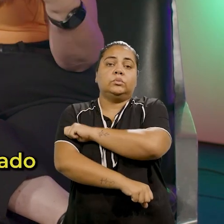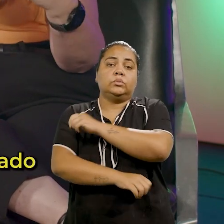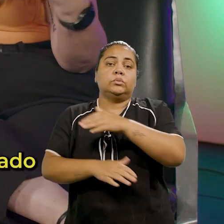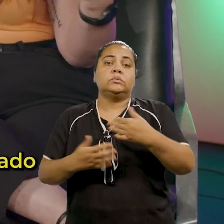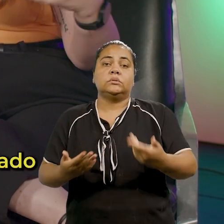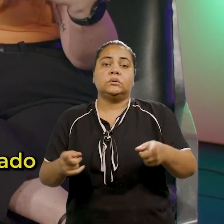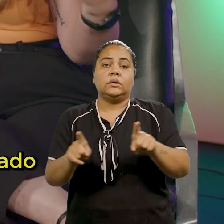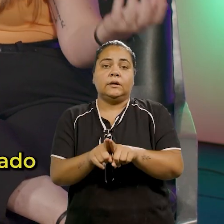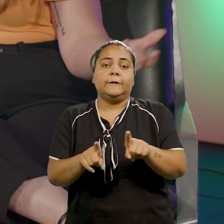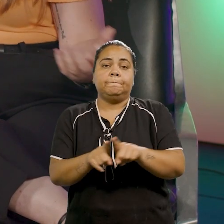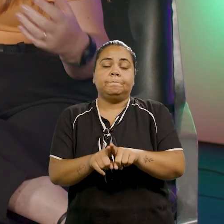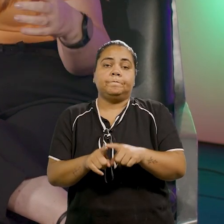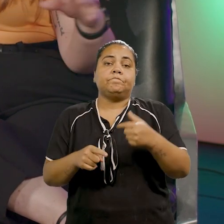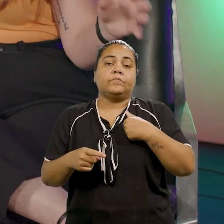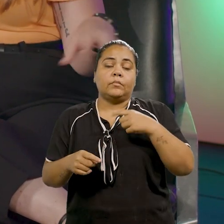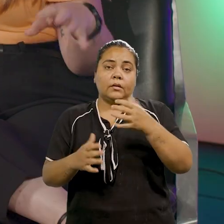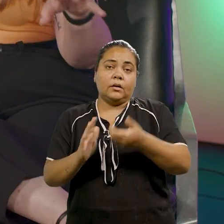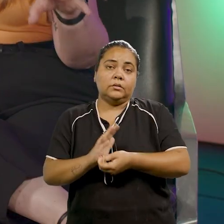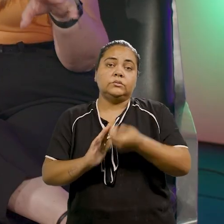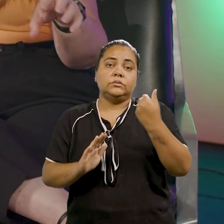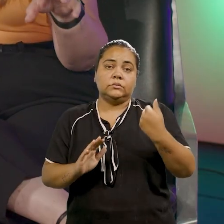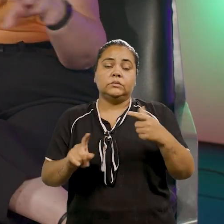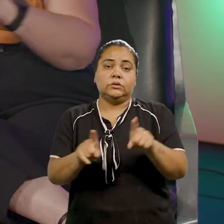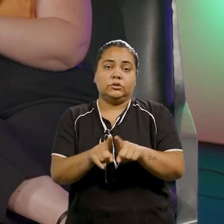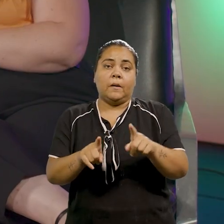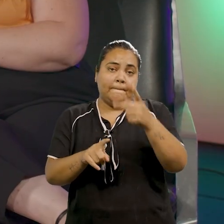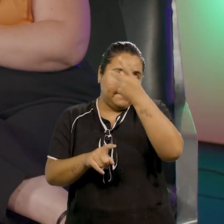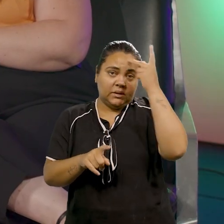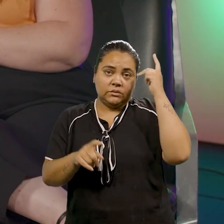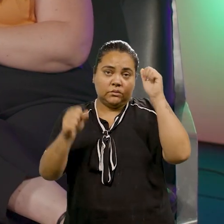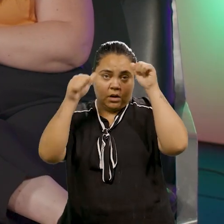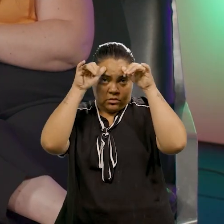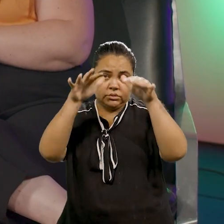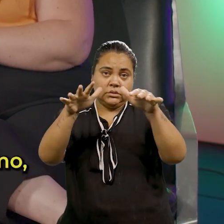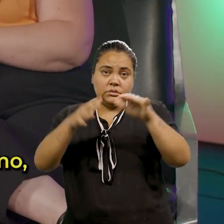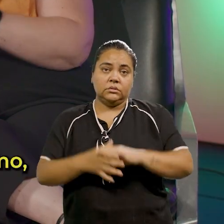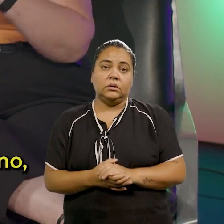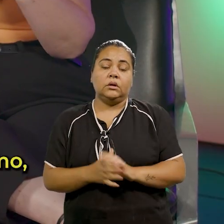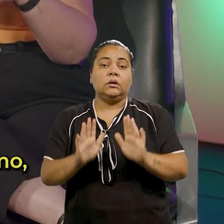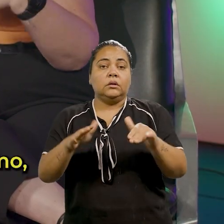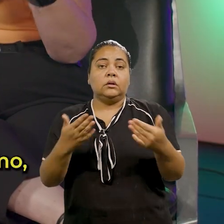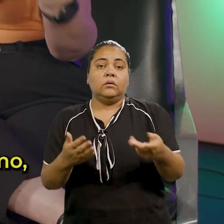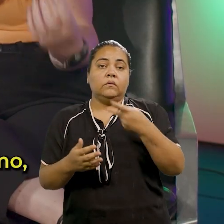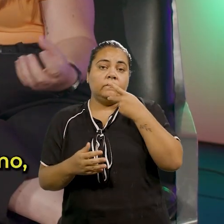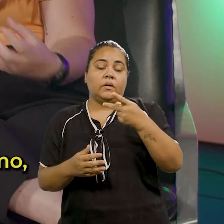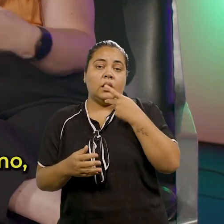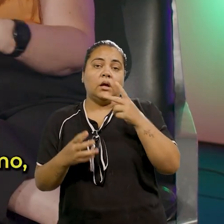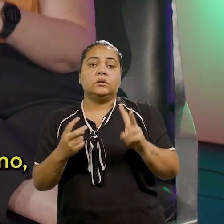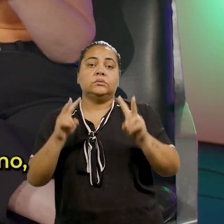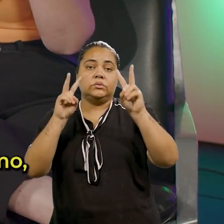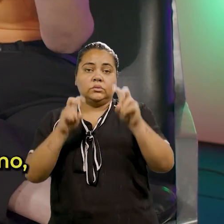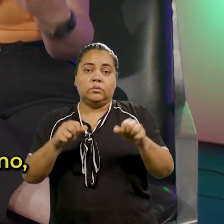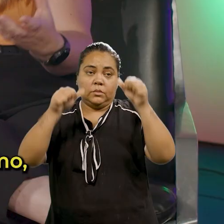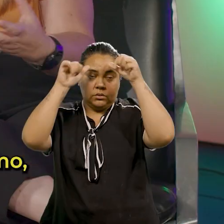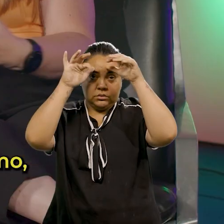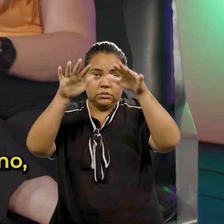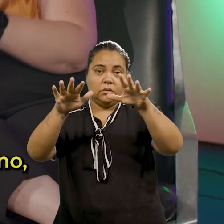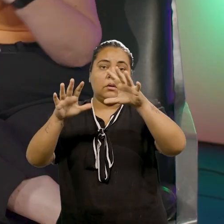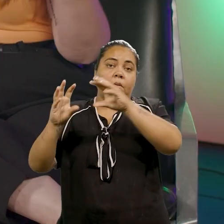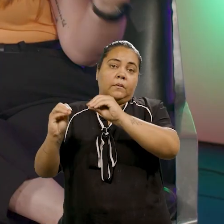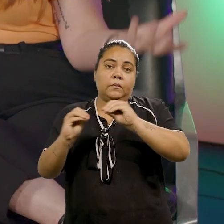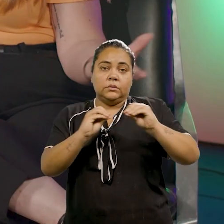que em determinado momento exclui deliberadamente uma pessoa autista. Então, falar sobre o autismo,